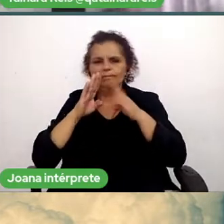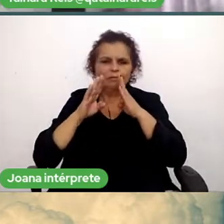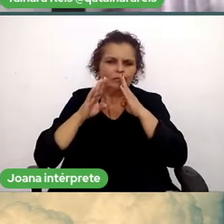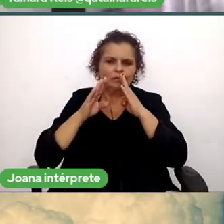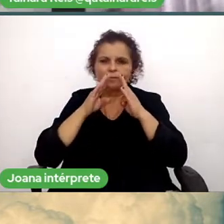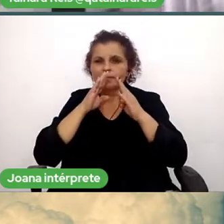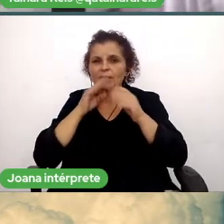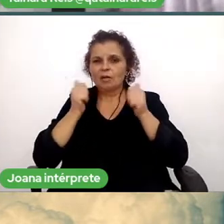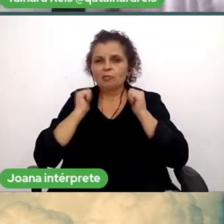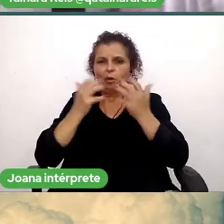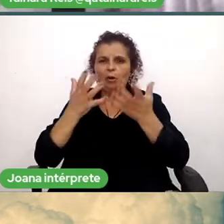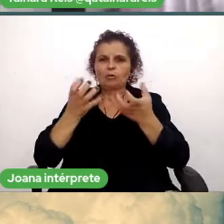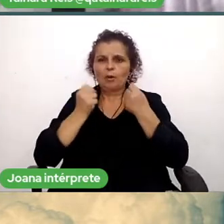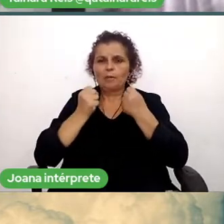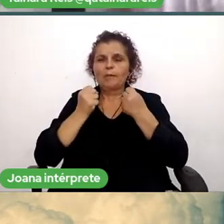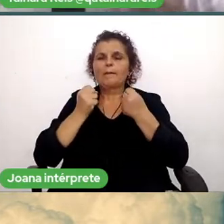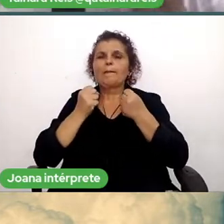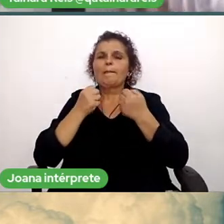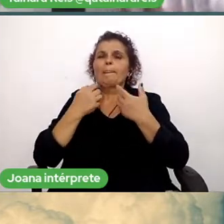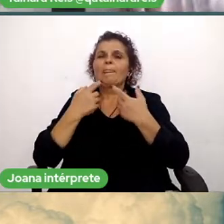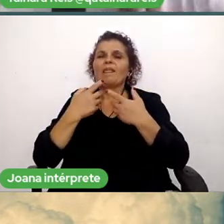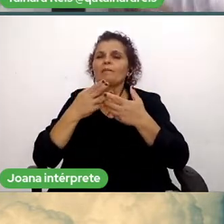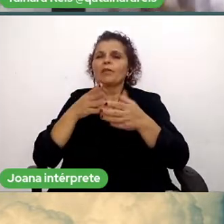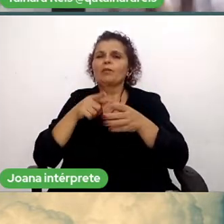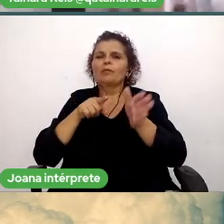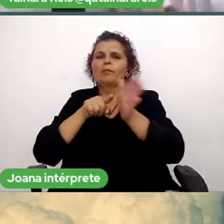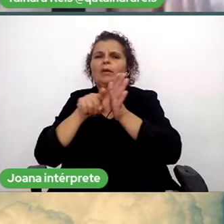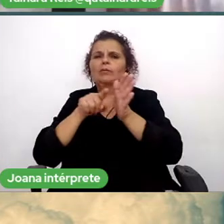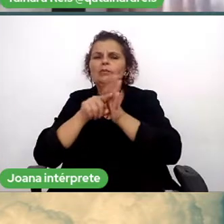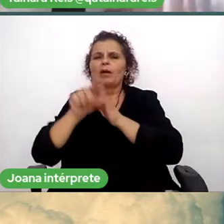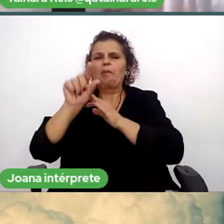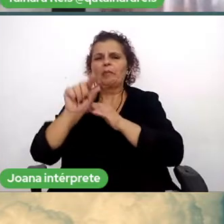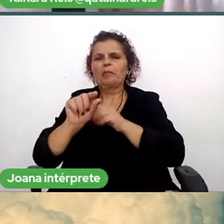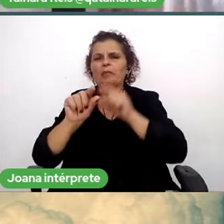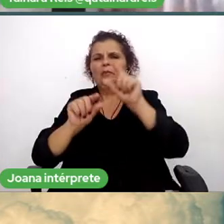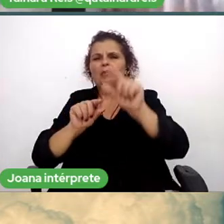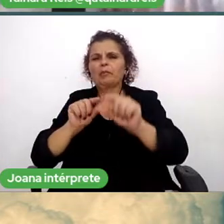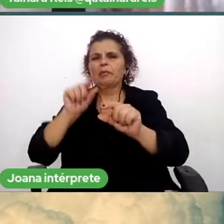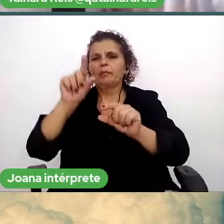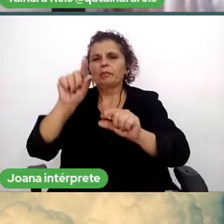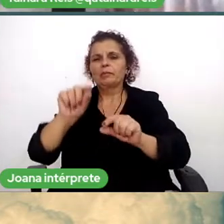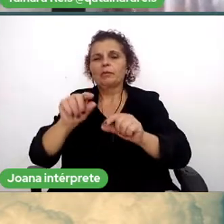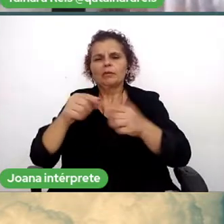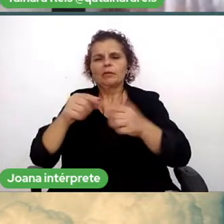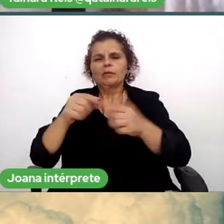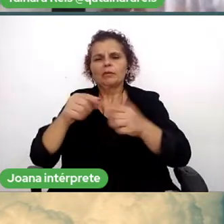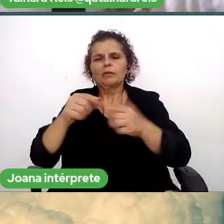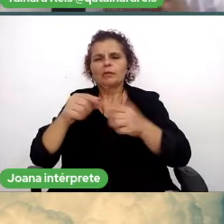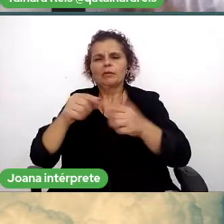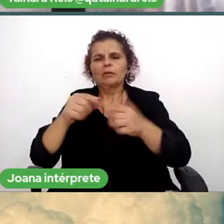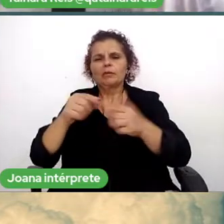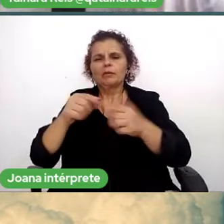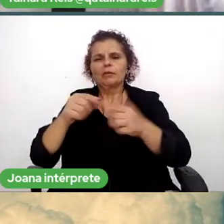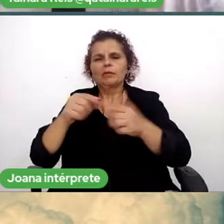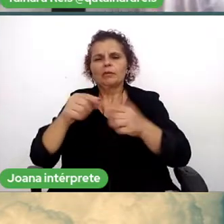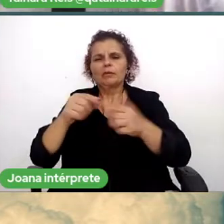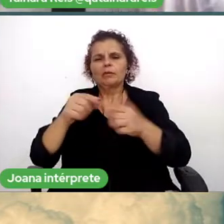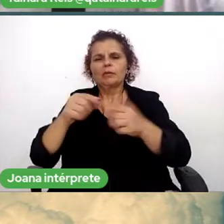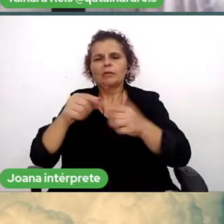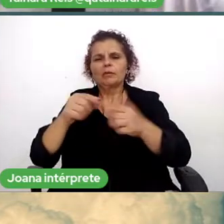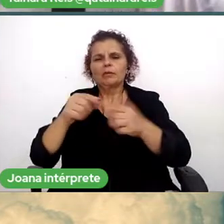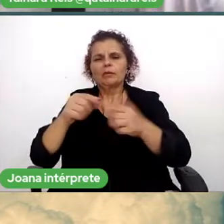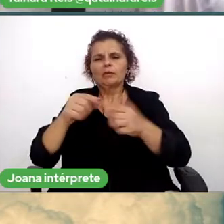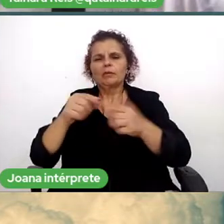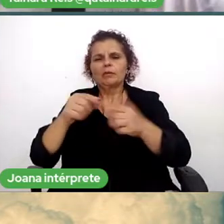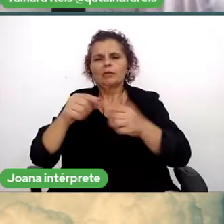passivo e menos indagador, fazer menos perguntas nessas cerimônias, nesses momentos de